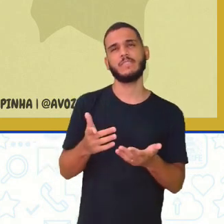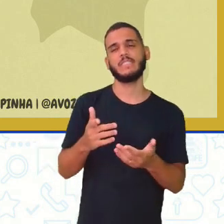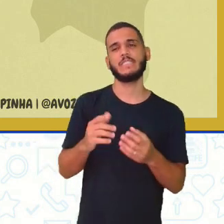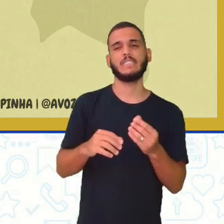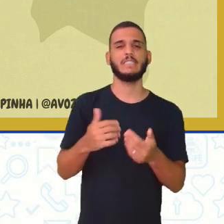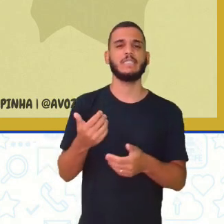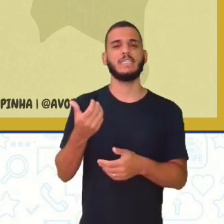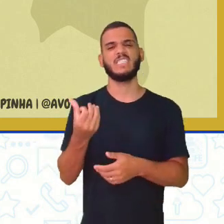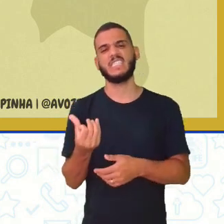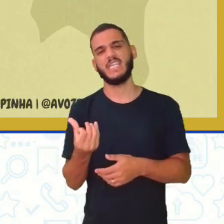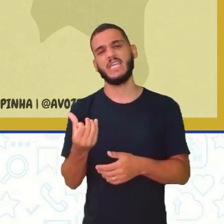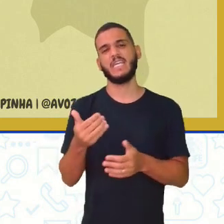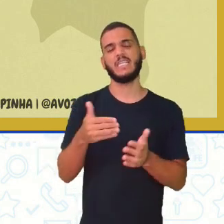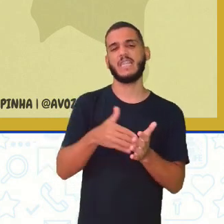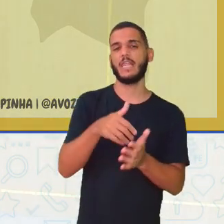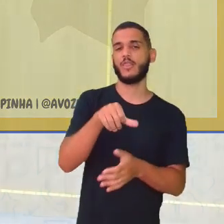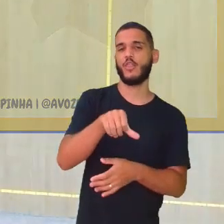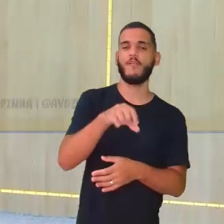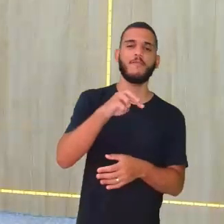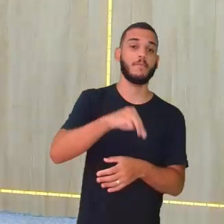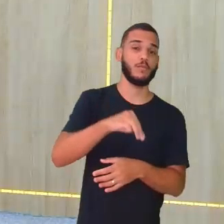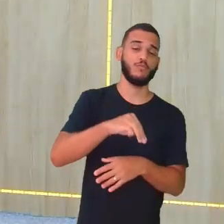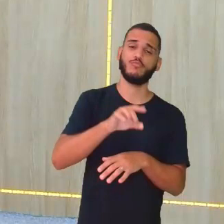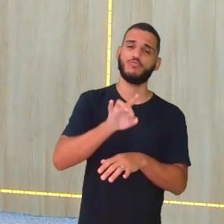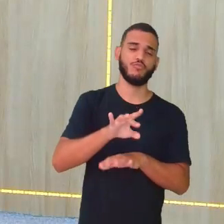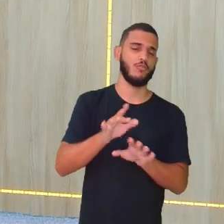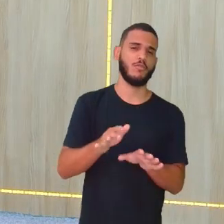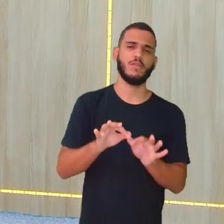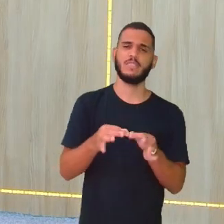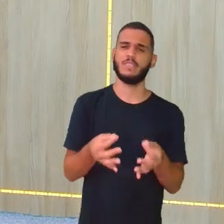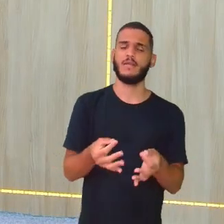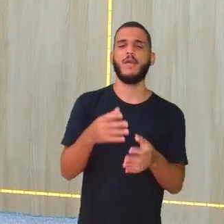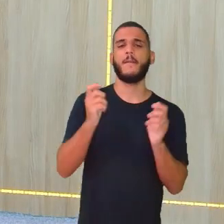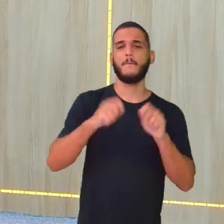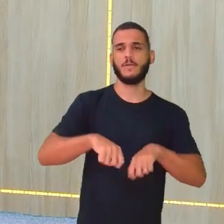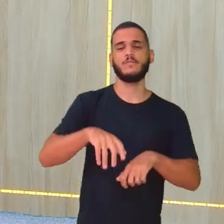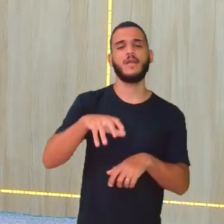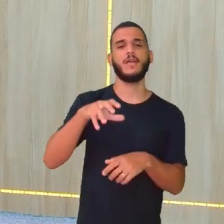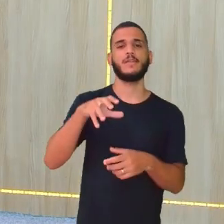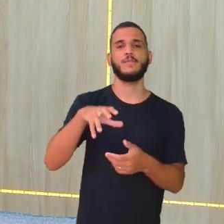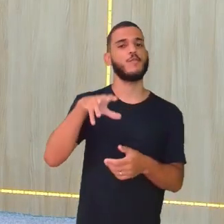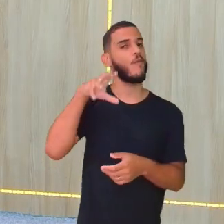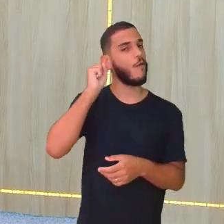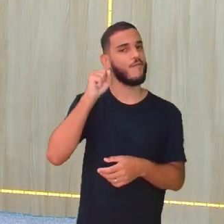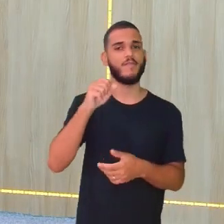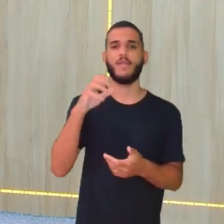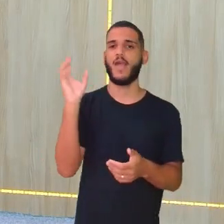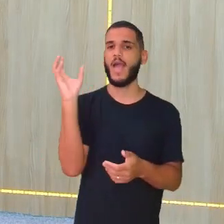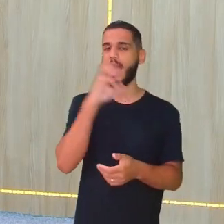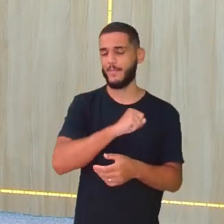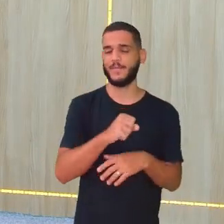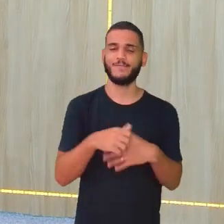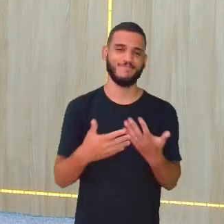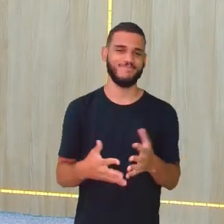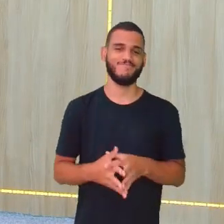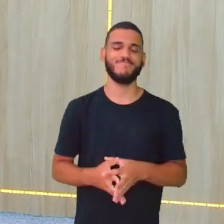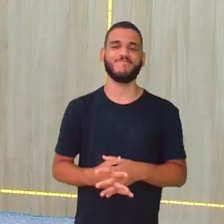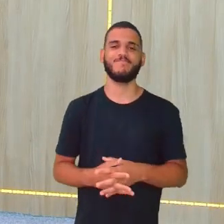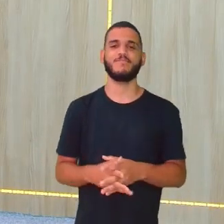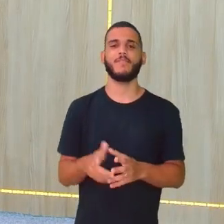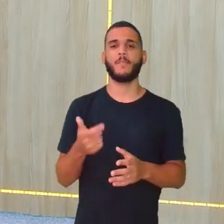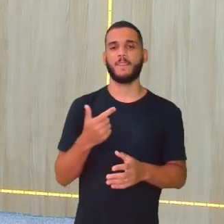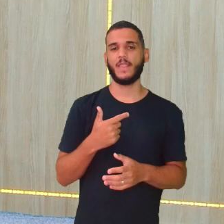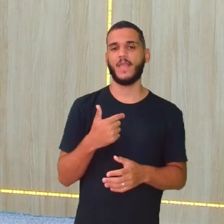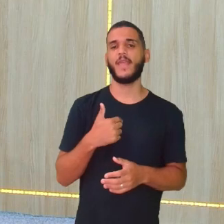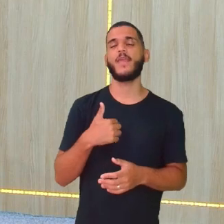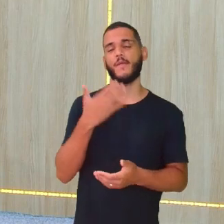paira ali entre 6 e 9 minutos, então dá pra ouvir, maratonar rapidinho. Dá pra maratonar, eu sou a prova viva disso. Jefferson,